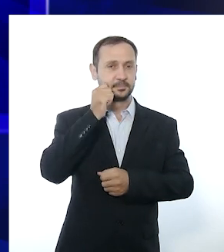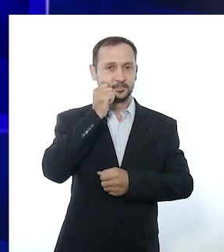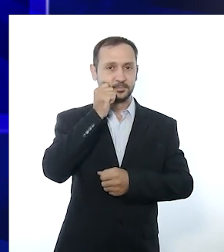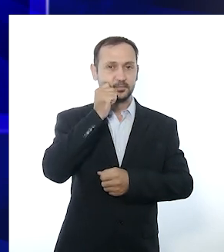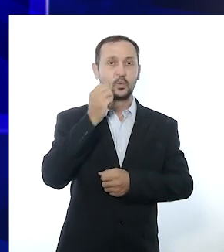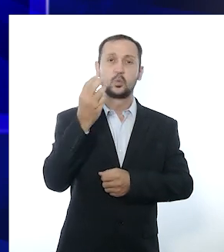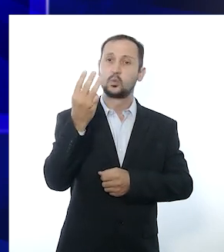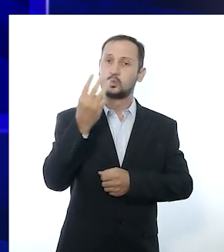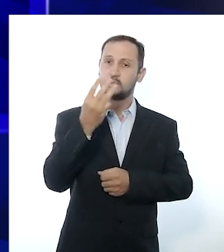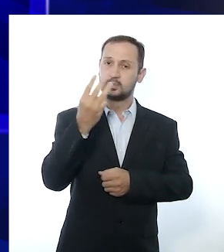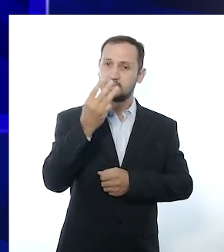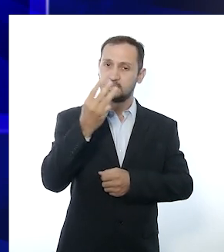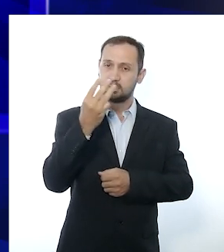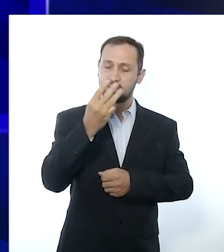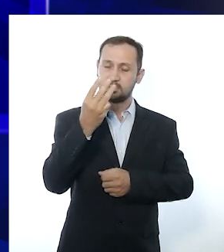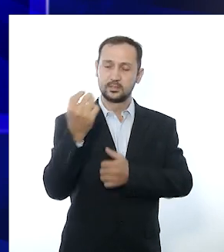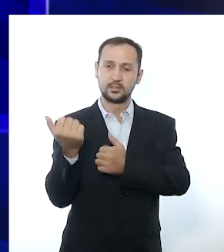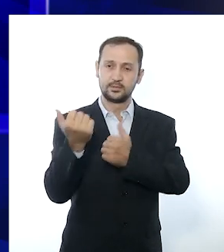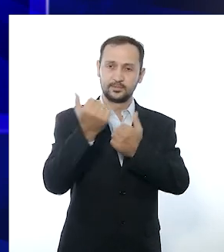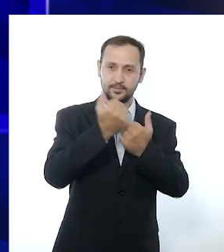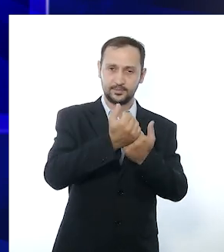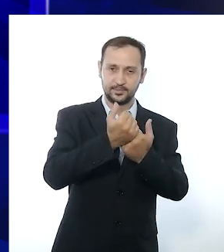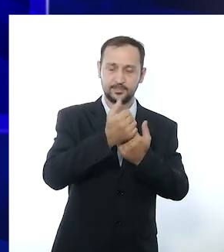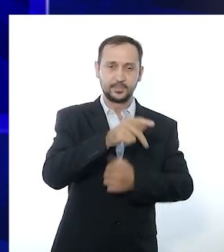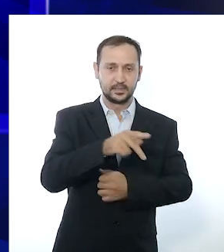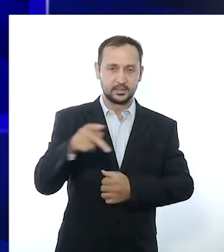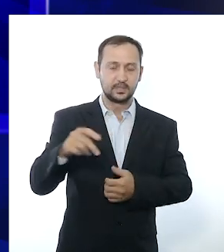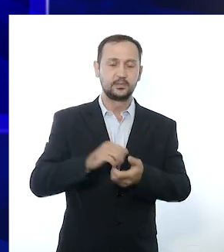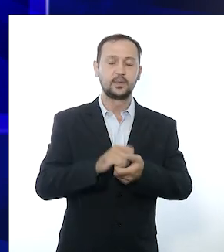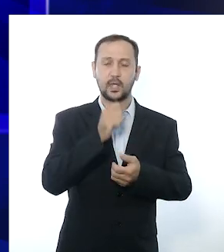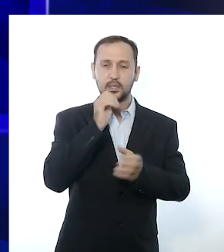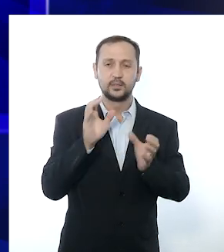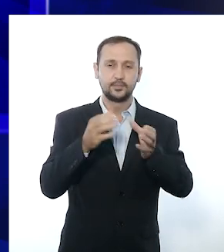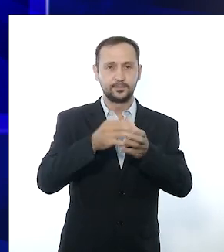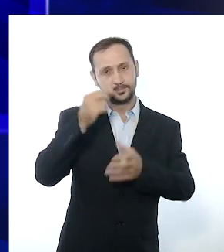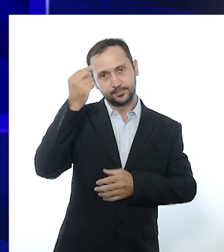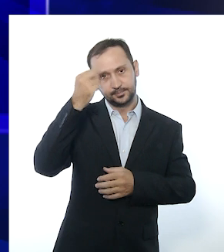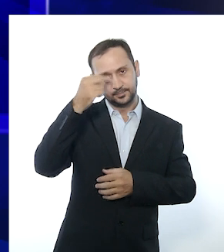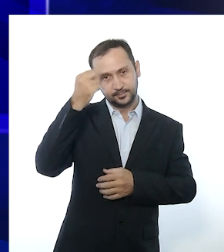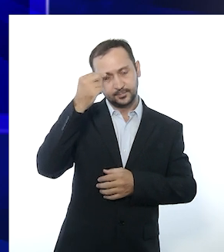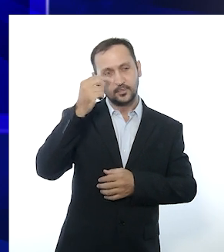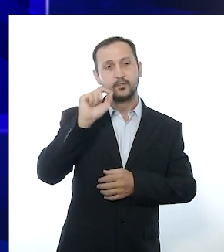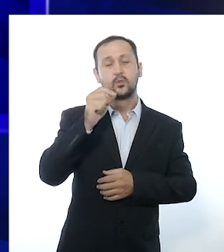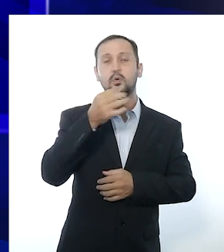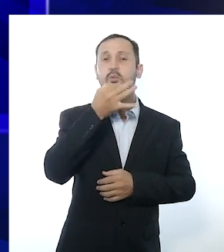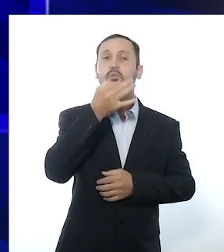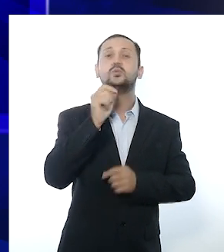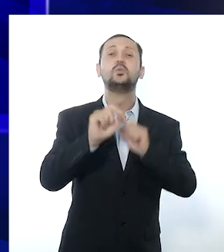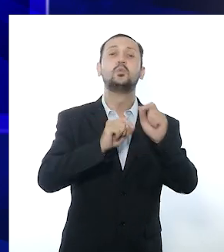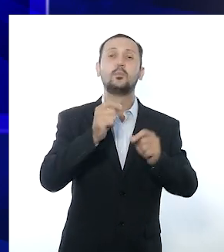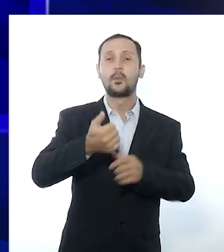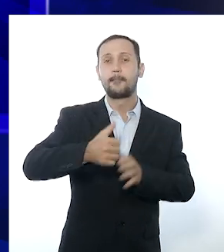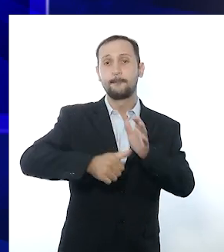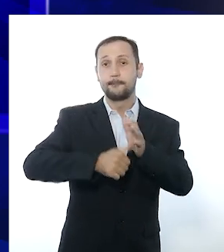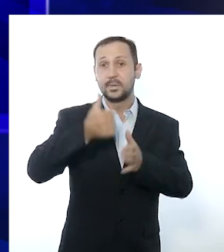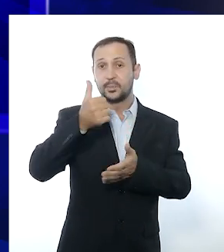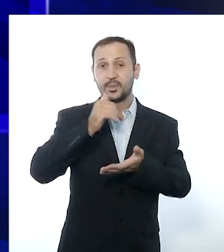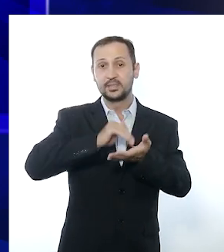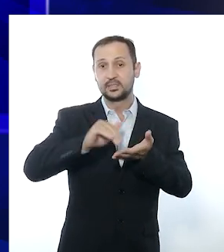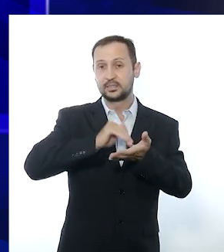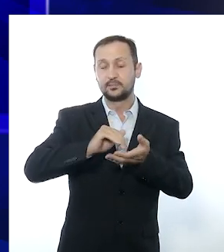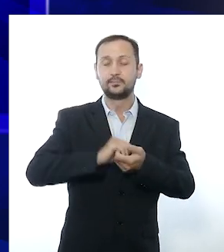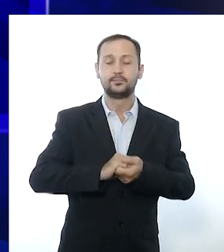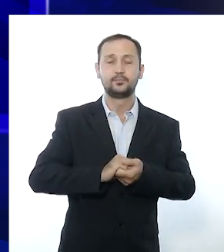PRB, como terceiro vice-presidente. Ainda na chapa, Zé Teixeira, do DEM, foi indicado para a primeira